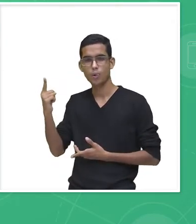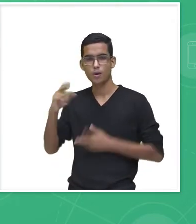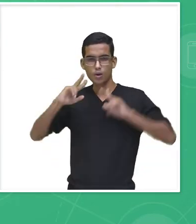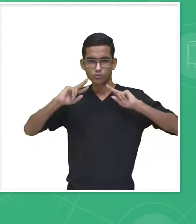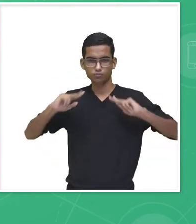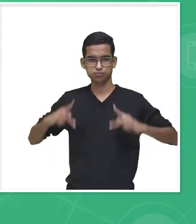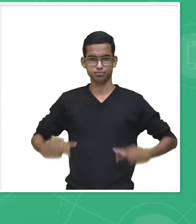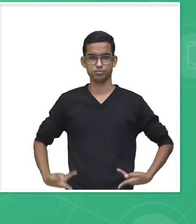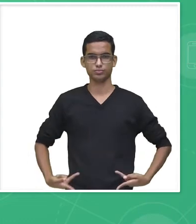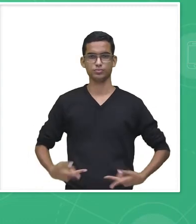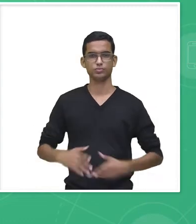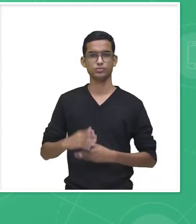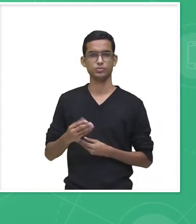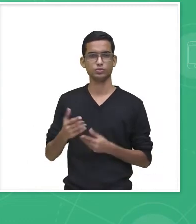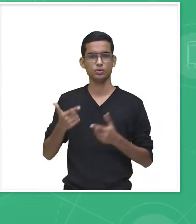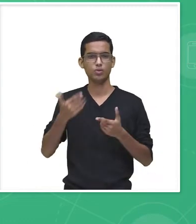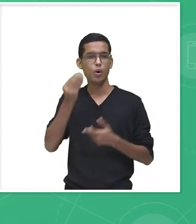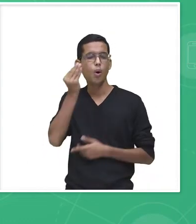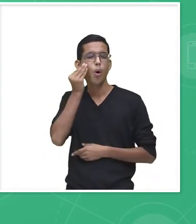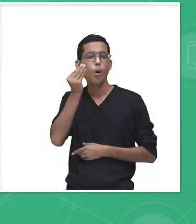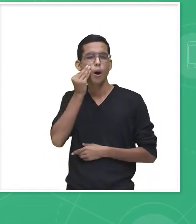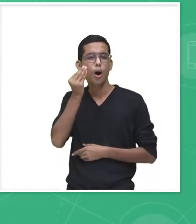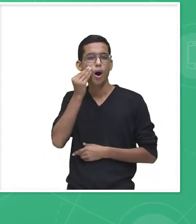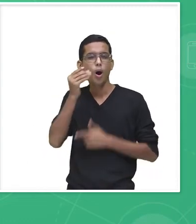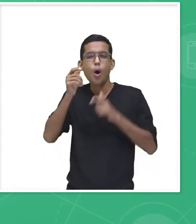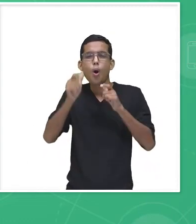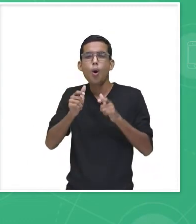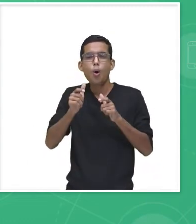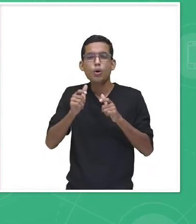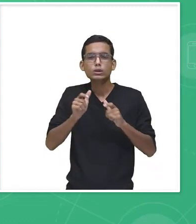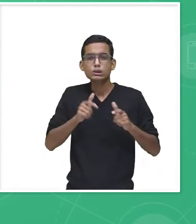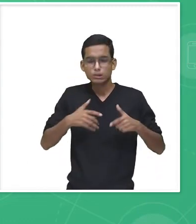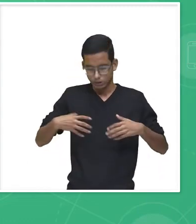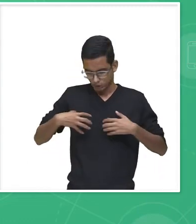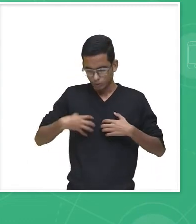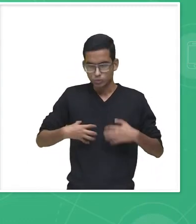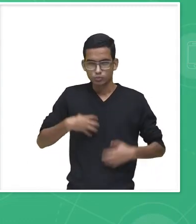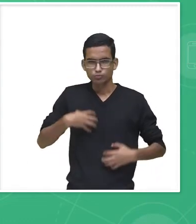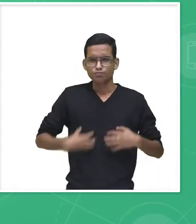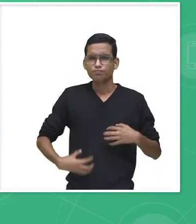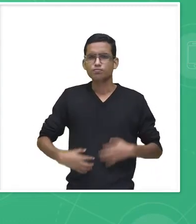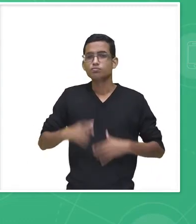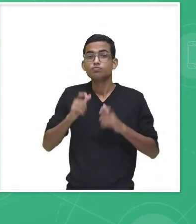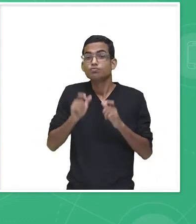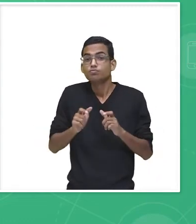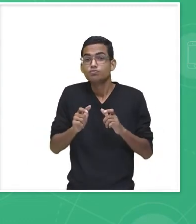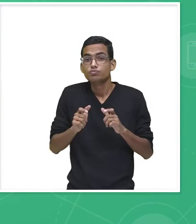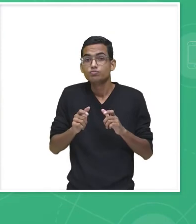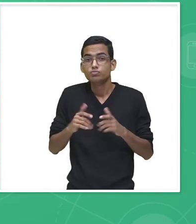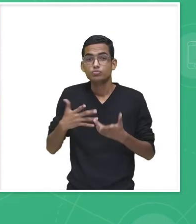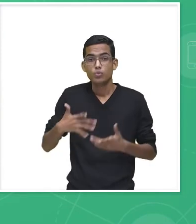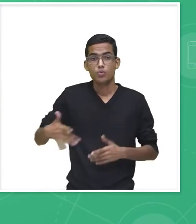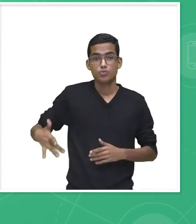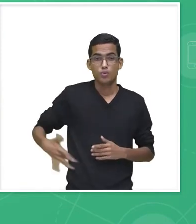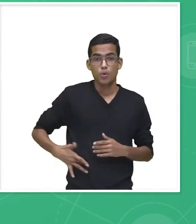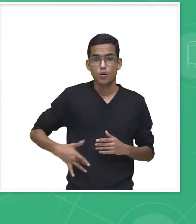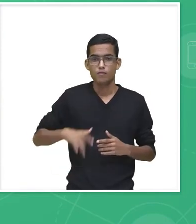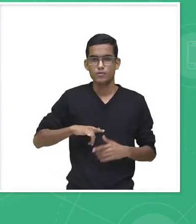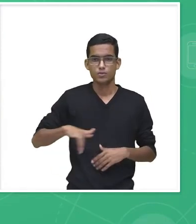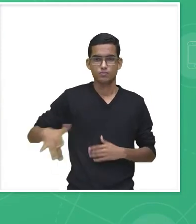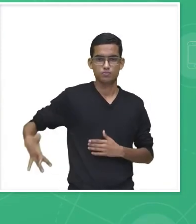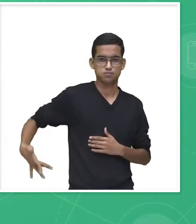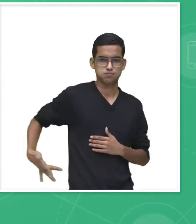EA gente vai ver a posição dos rins da bexiga basicamente os rins eles ficam aqui na parte posterior do